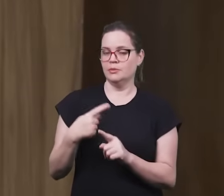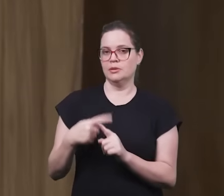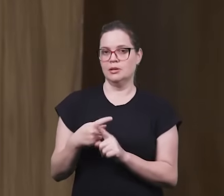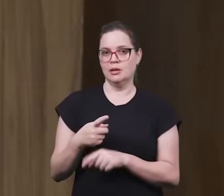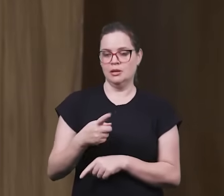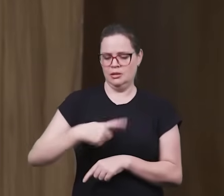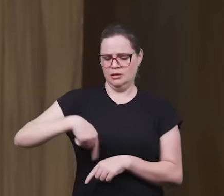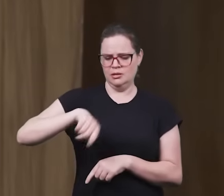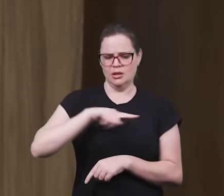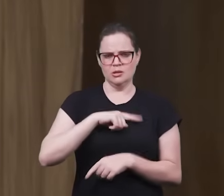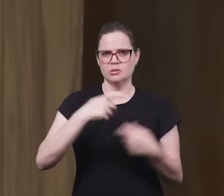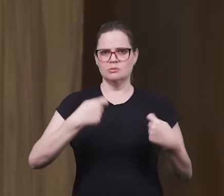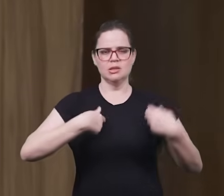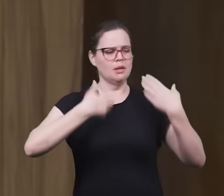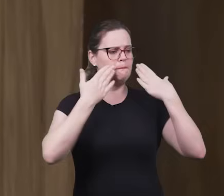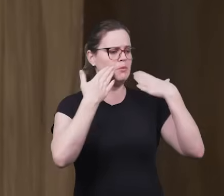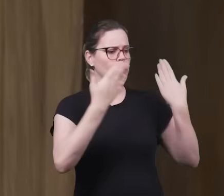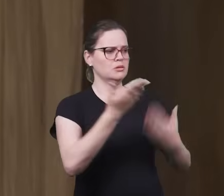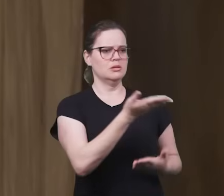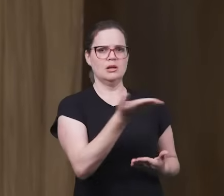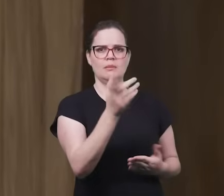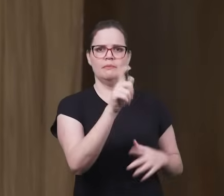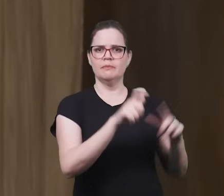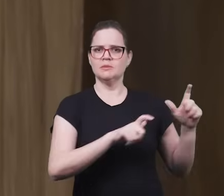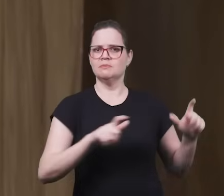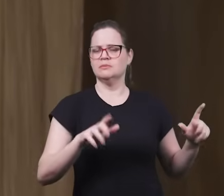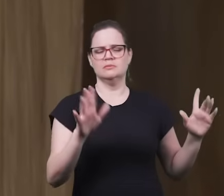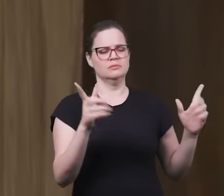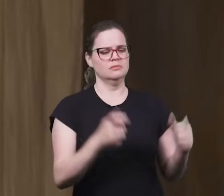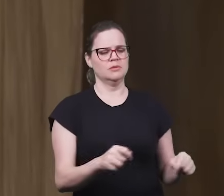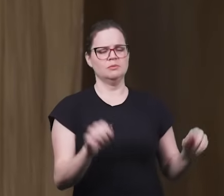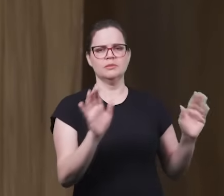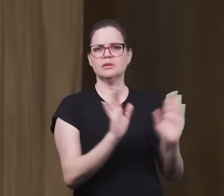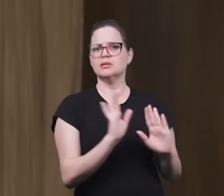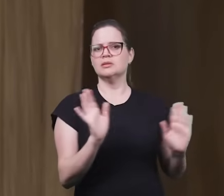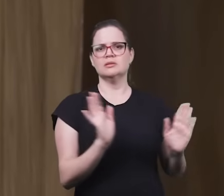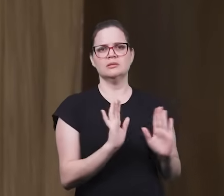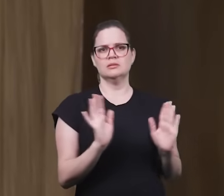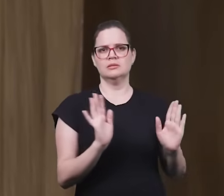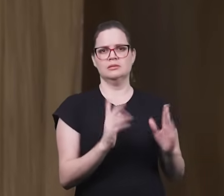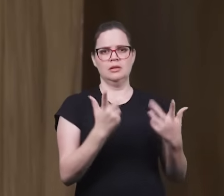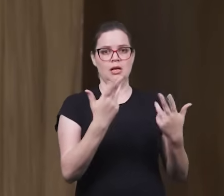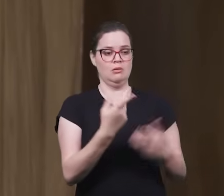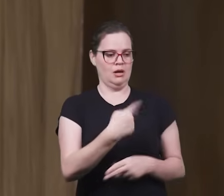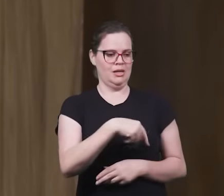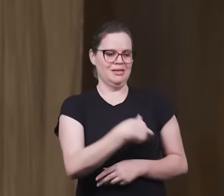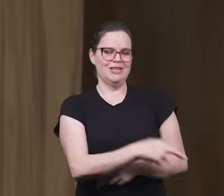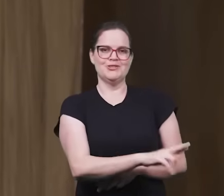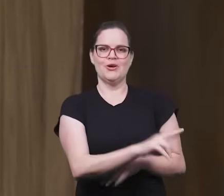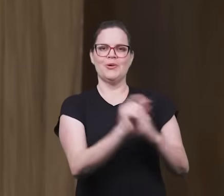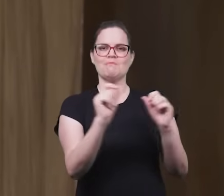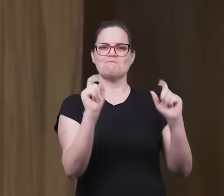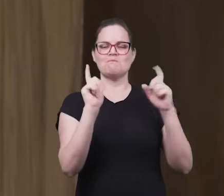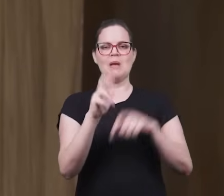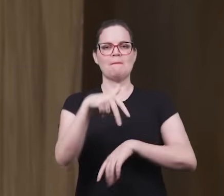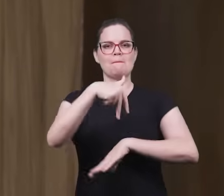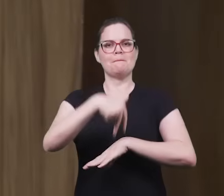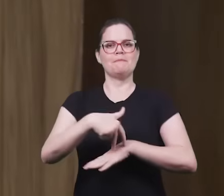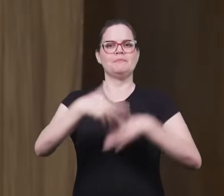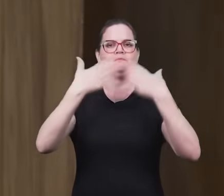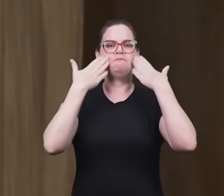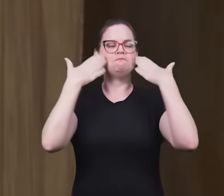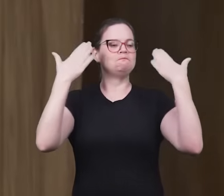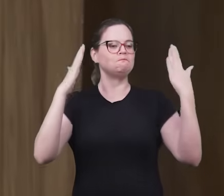precisa, mostrar para os outros, para as pessoas, no caso aqui os religiosos, orando em